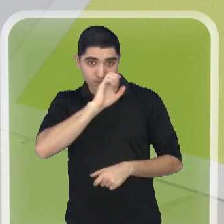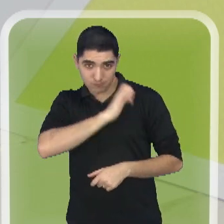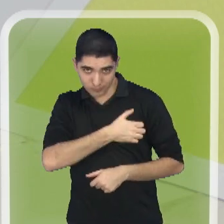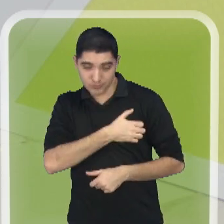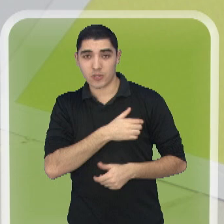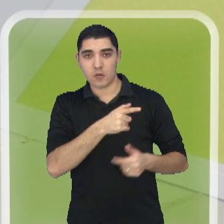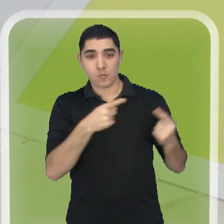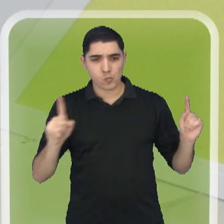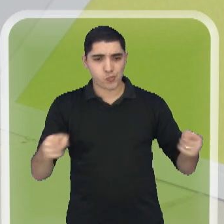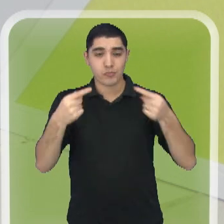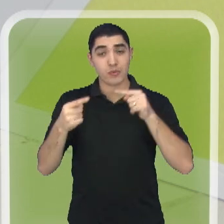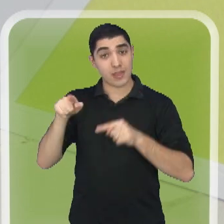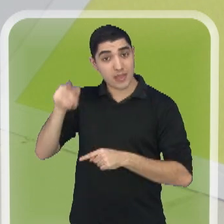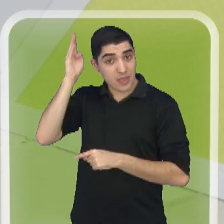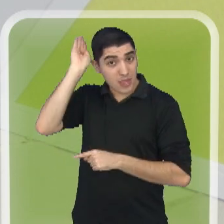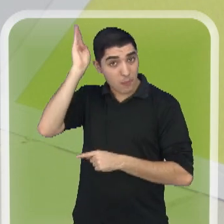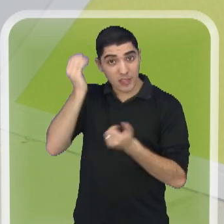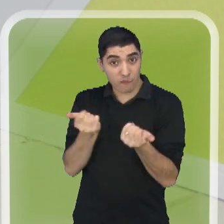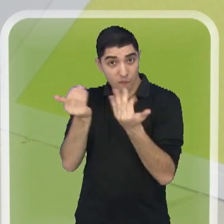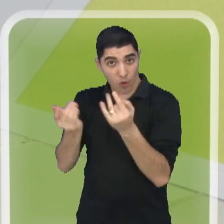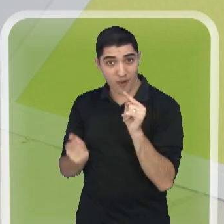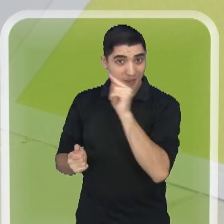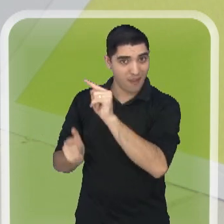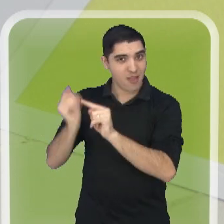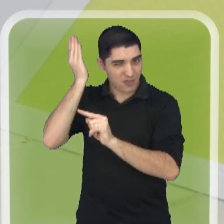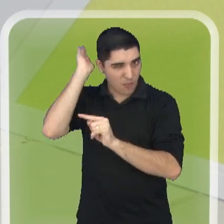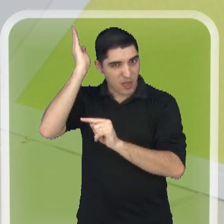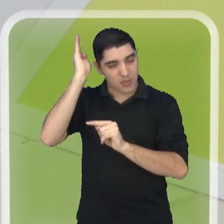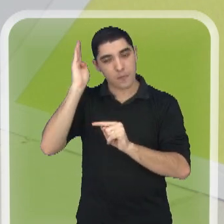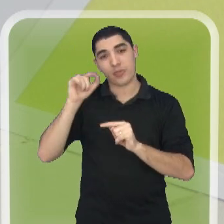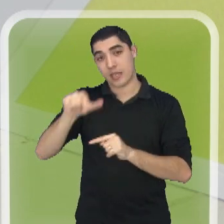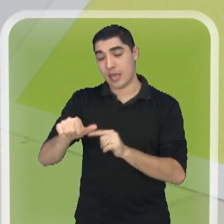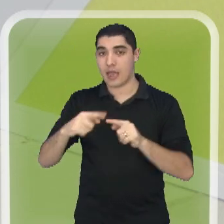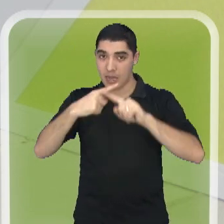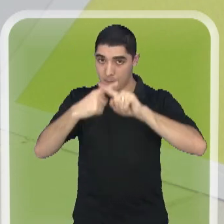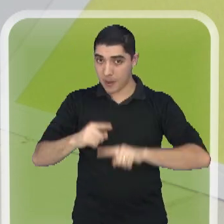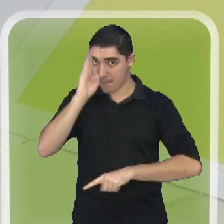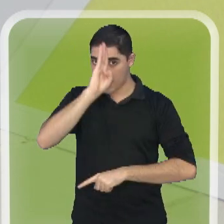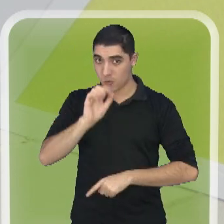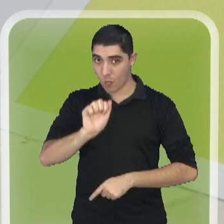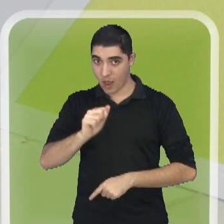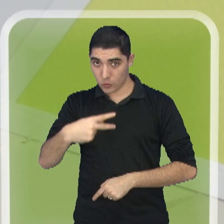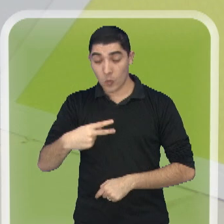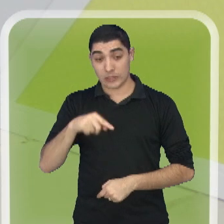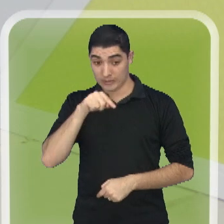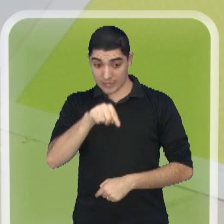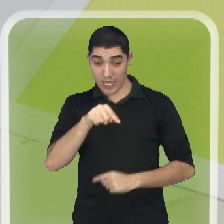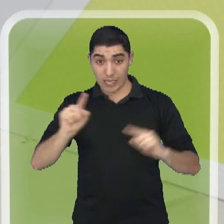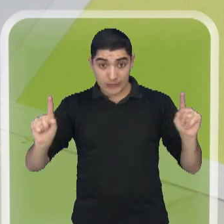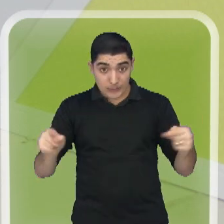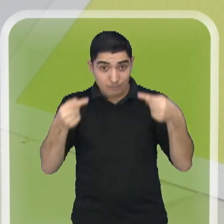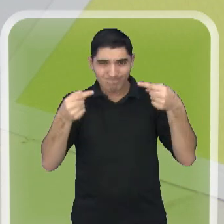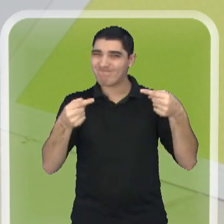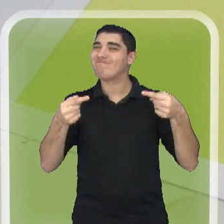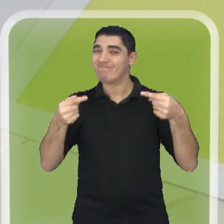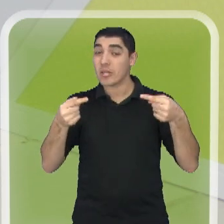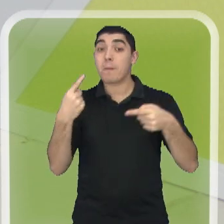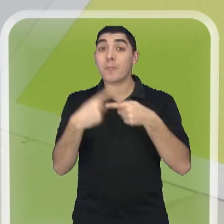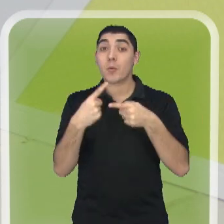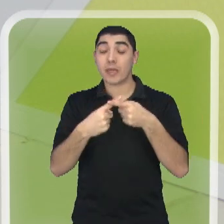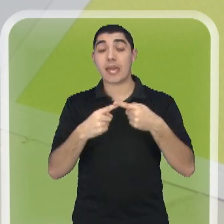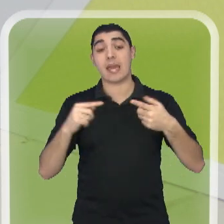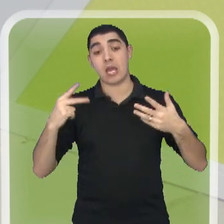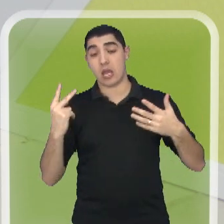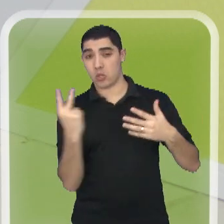Clássico Regional dentro do Campeonato Brasileiro A2. A partida era considerada um confronto direto, já que as duas equipes